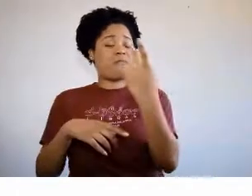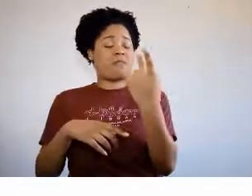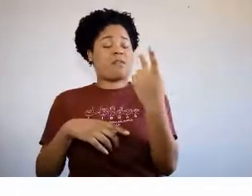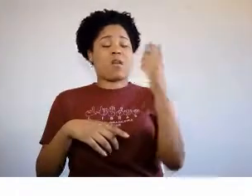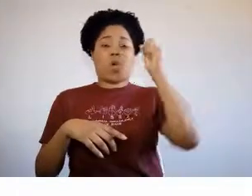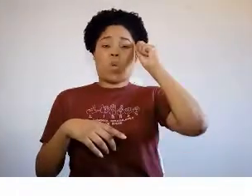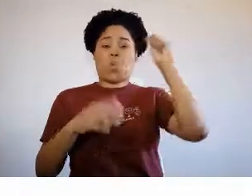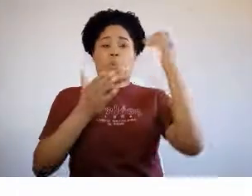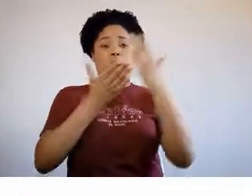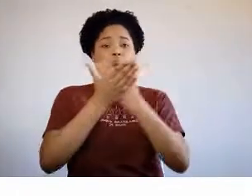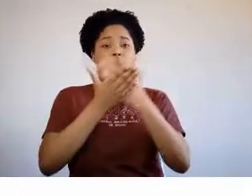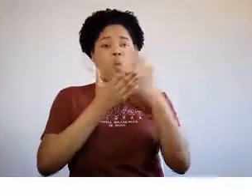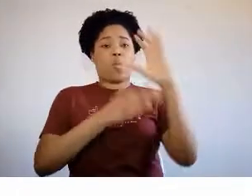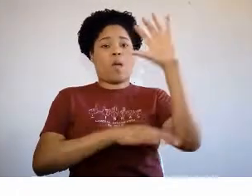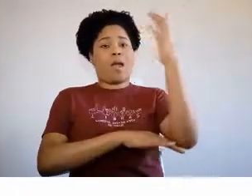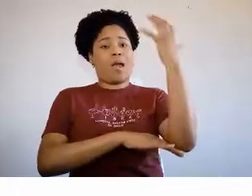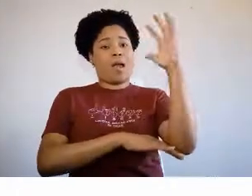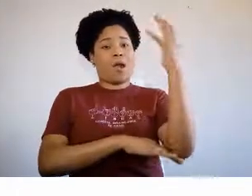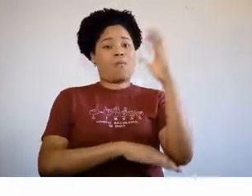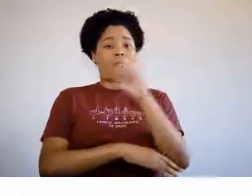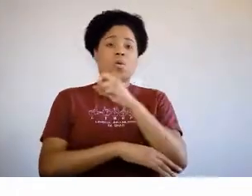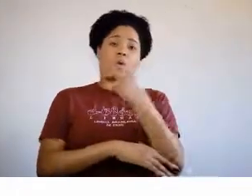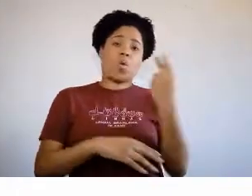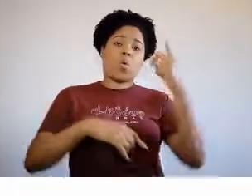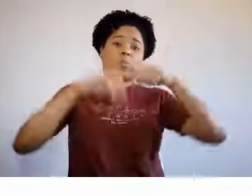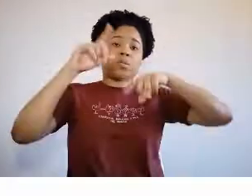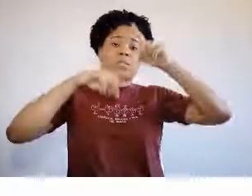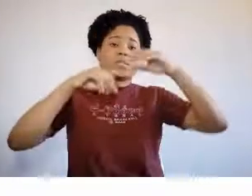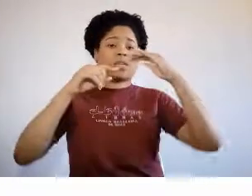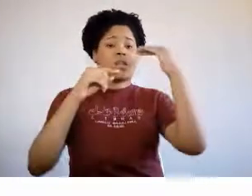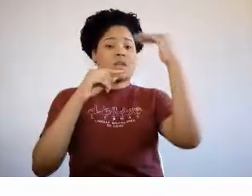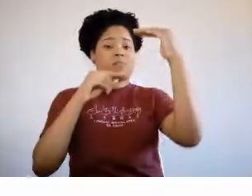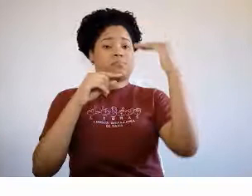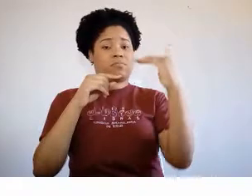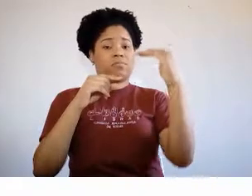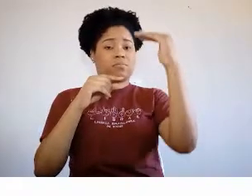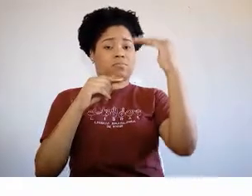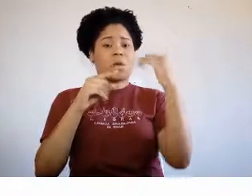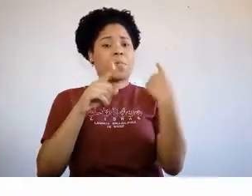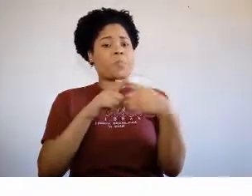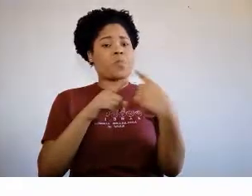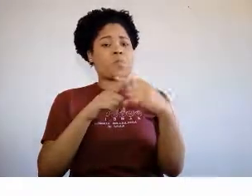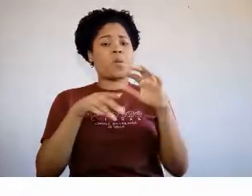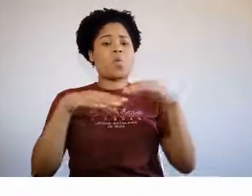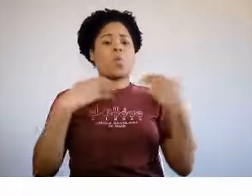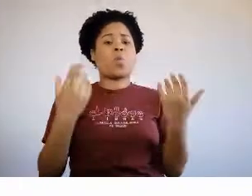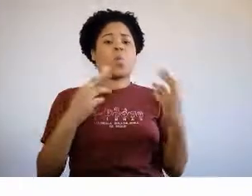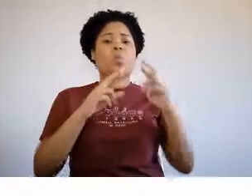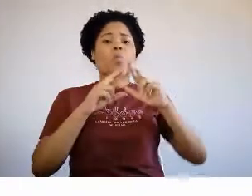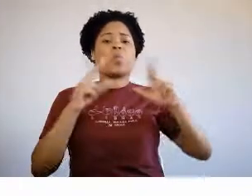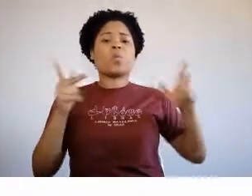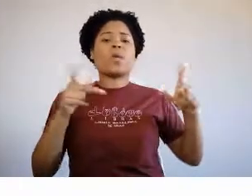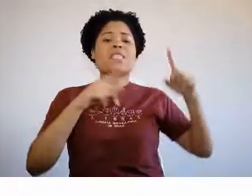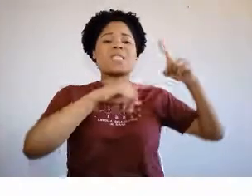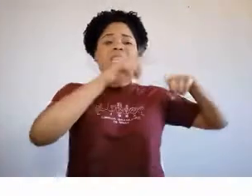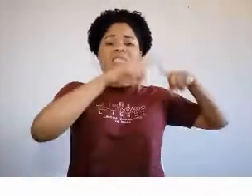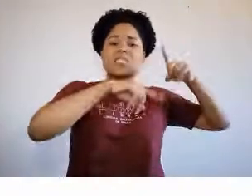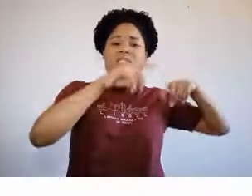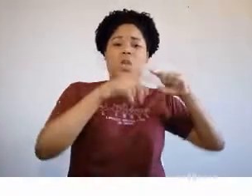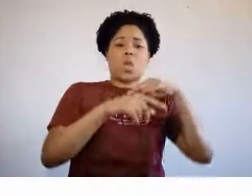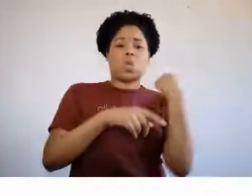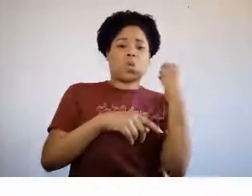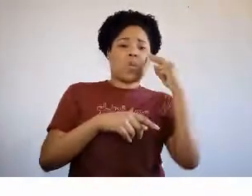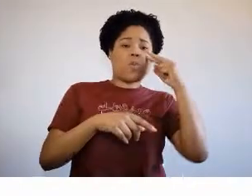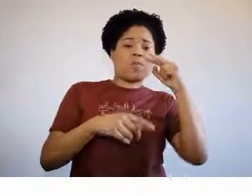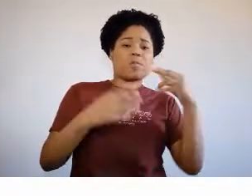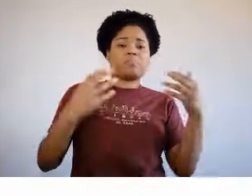eles costumam, né, chamá-la de árvore ou estrela hierárquica. Por quê? Qual que é a diferença daquela estrela